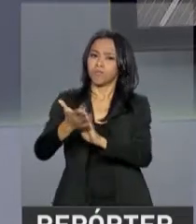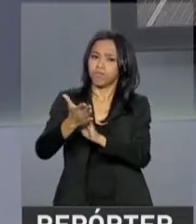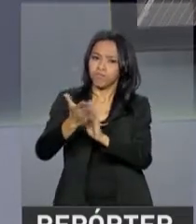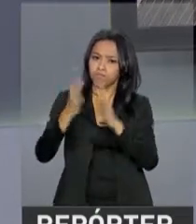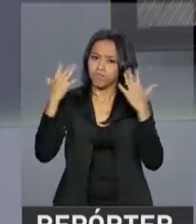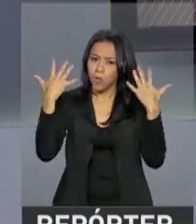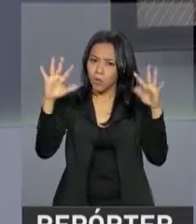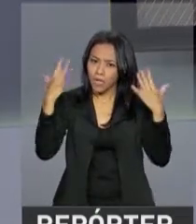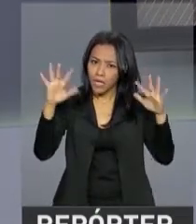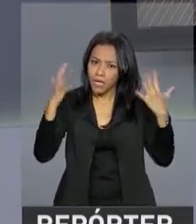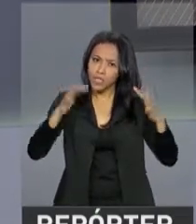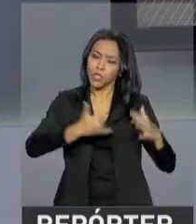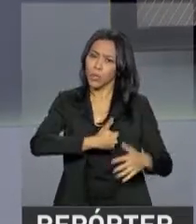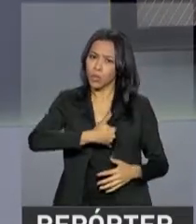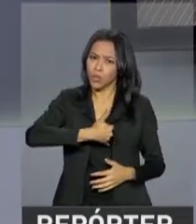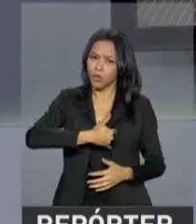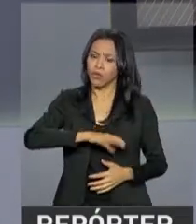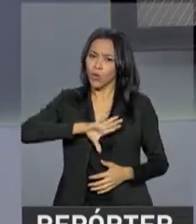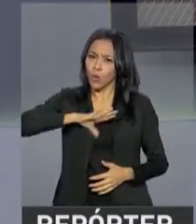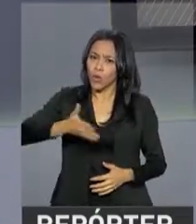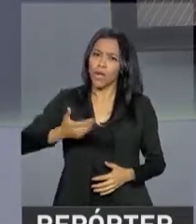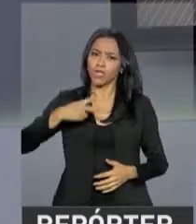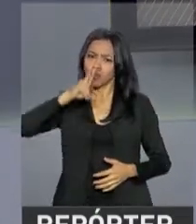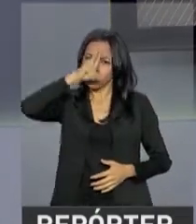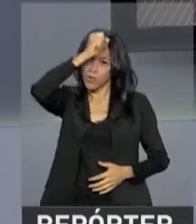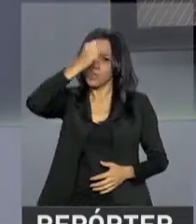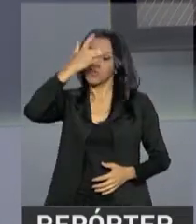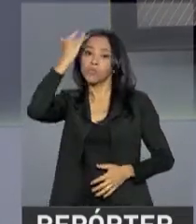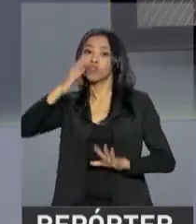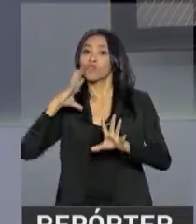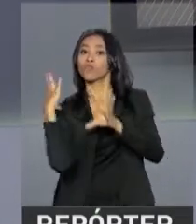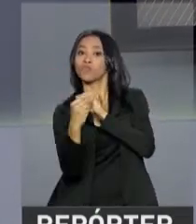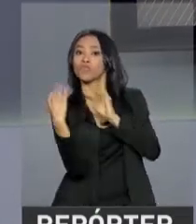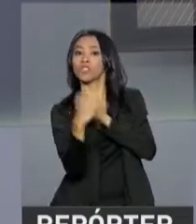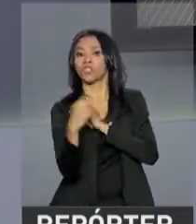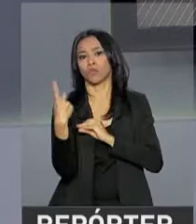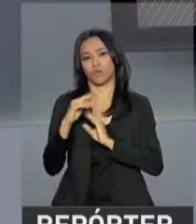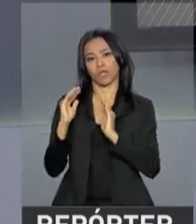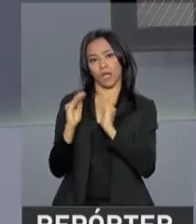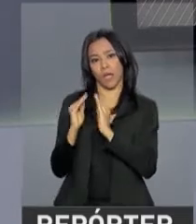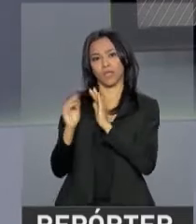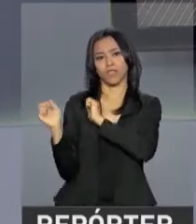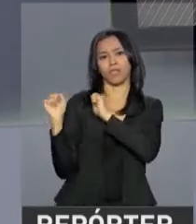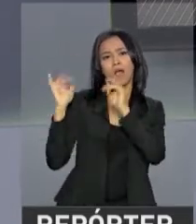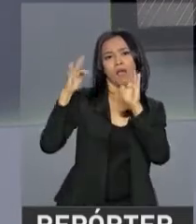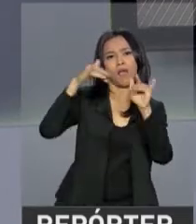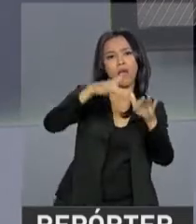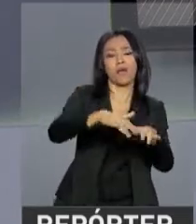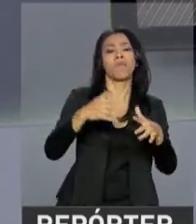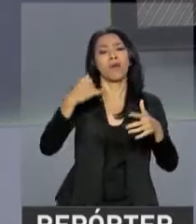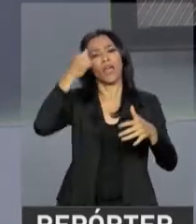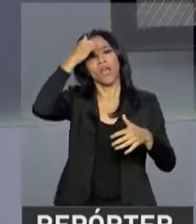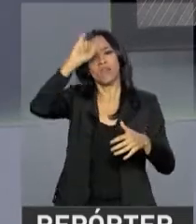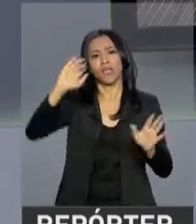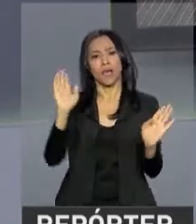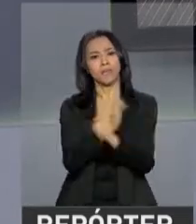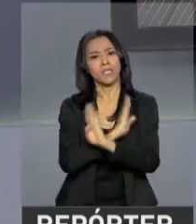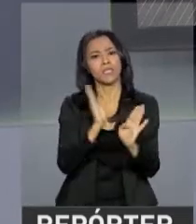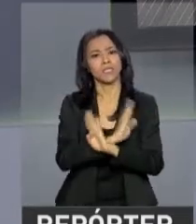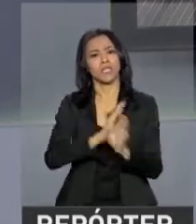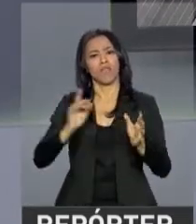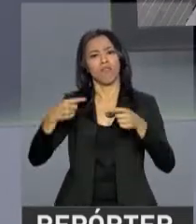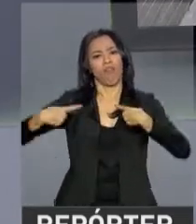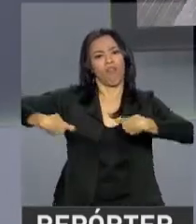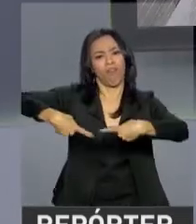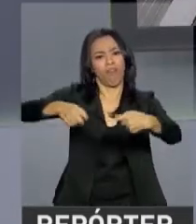de milhões de pessoas que são obrigadas a fugir de suas casas e se refugiar para evitar perseguições calamidades ou